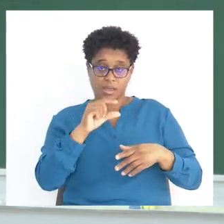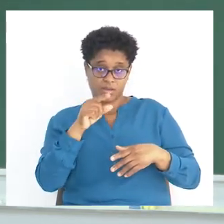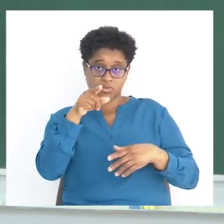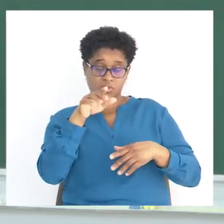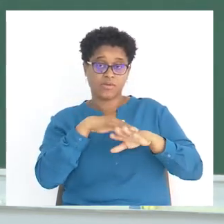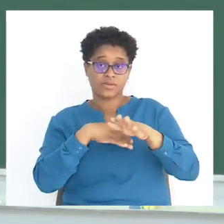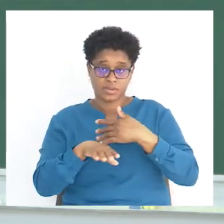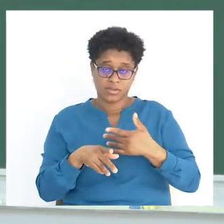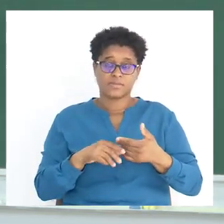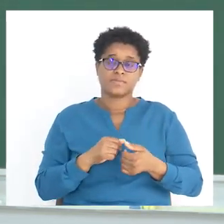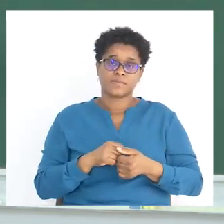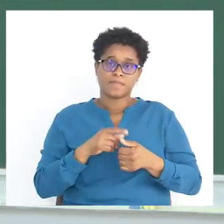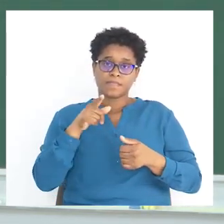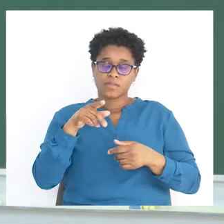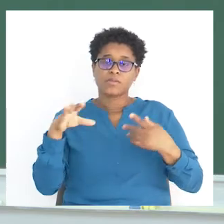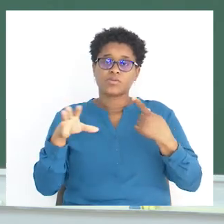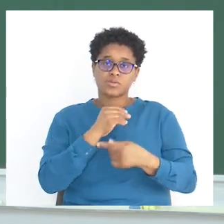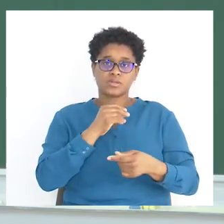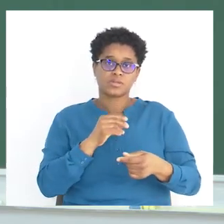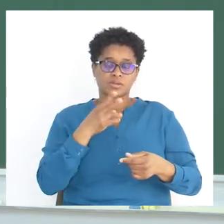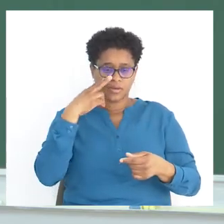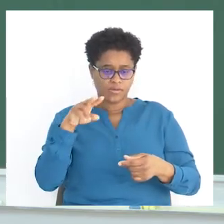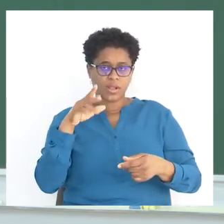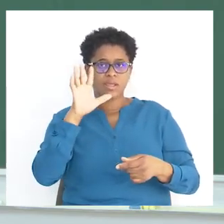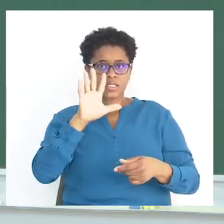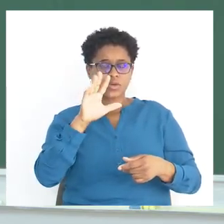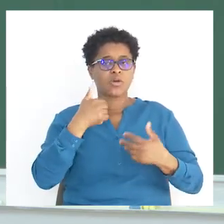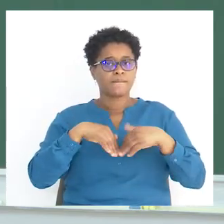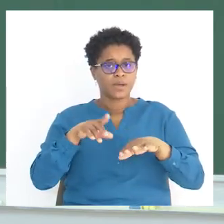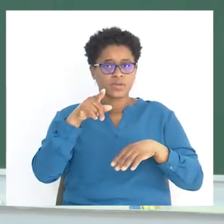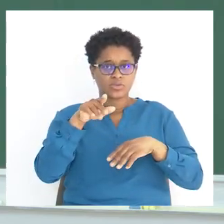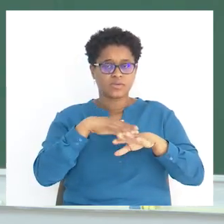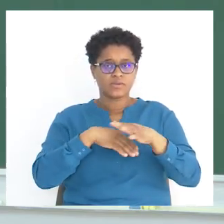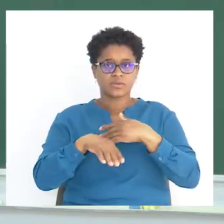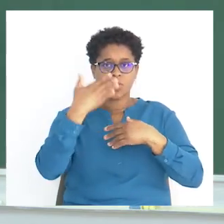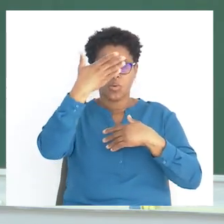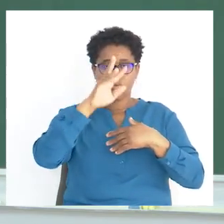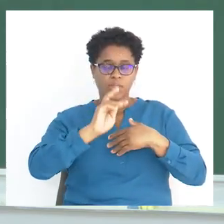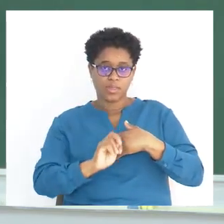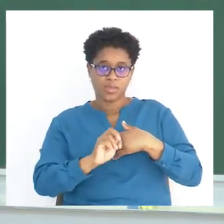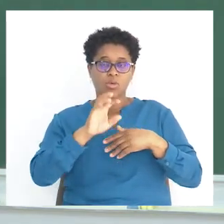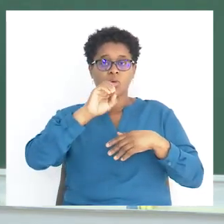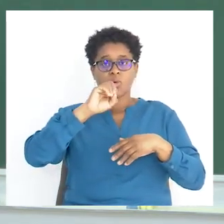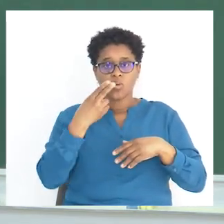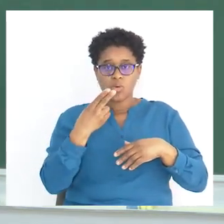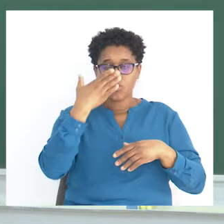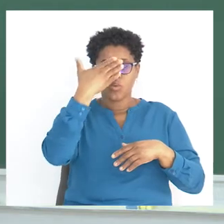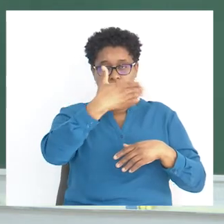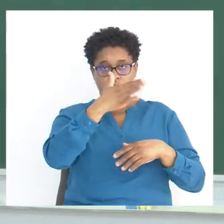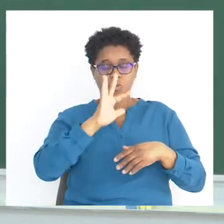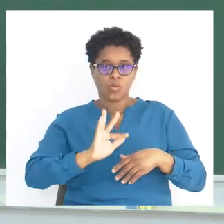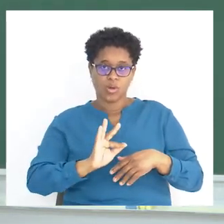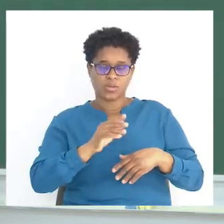vais fazer, porque tu conseguiste encontrar lá 5, mas tu vais reduzir a 1/3 ou